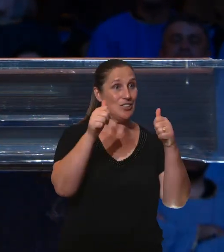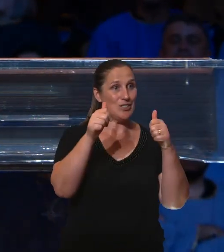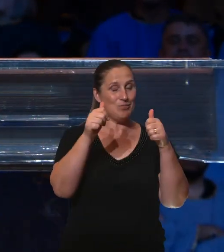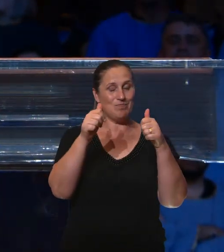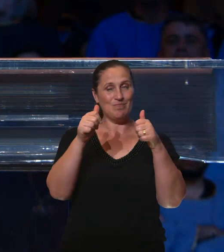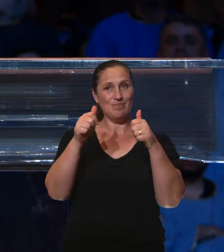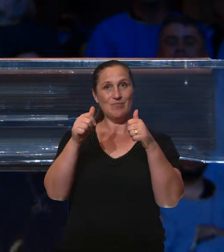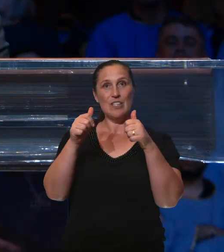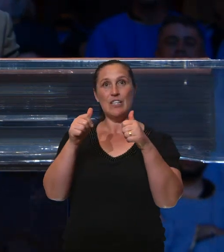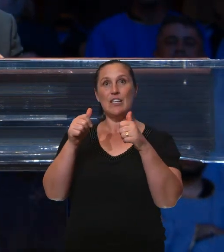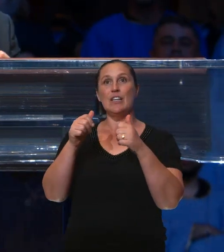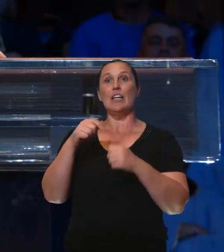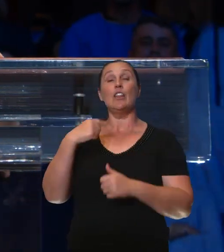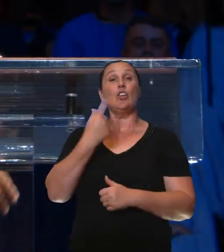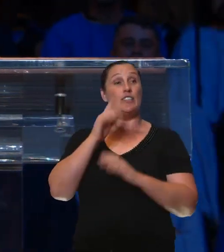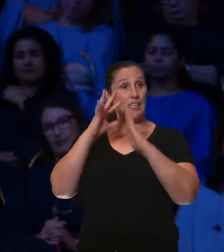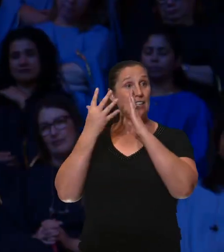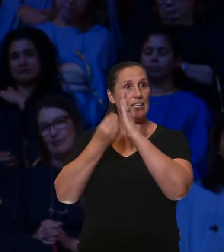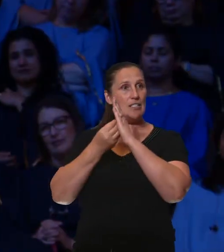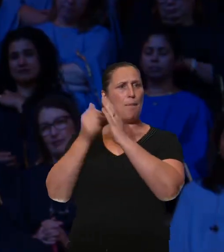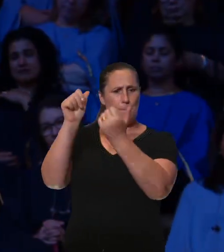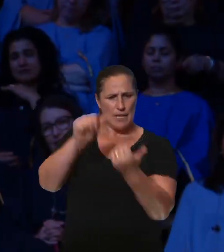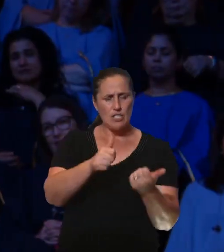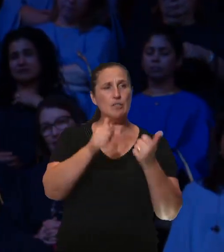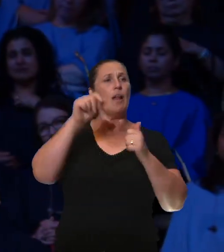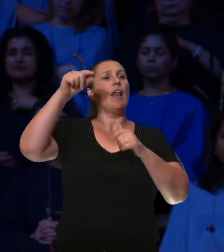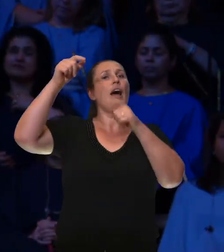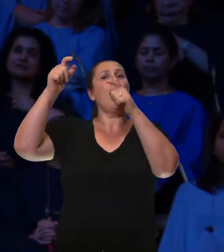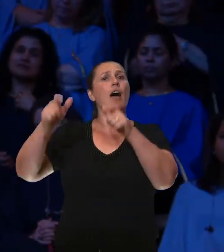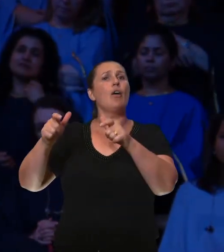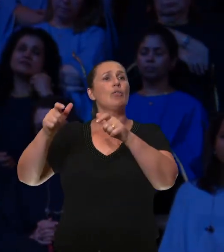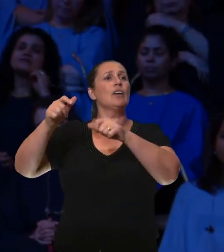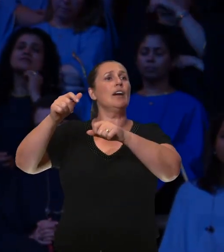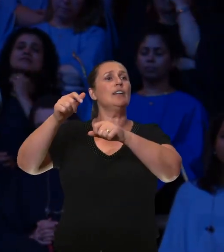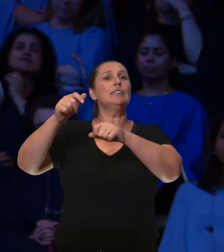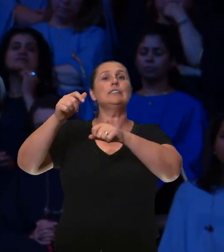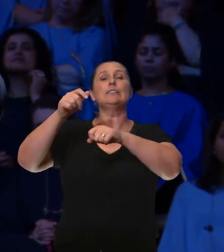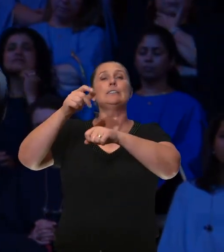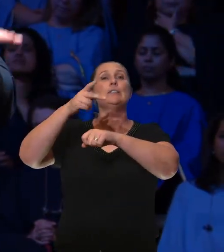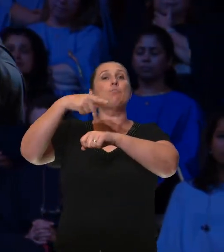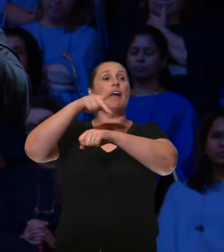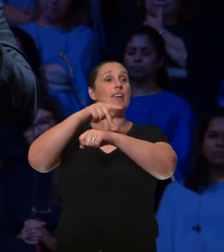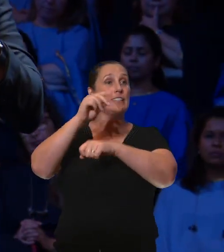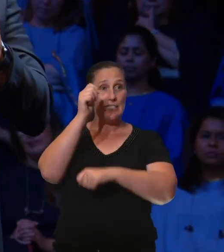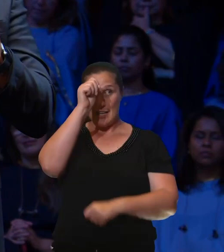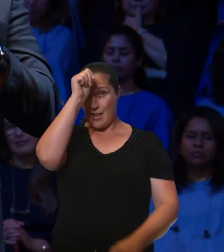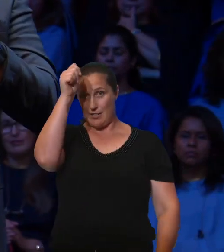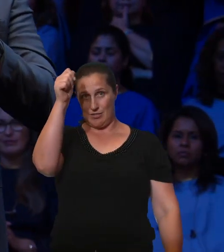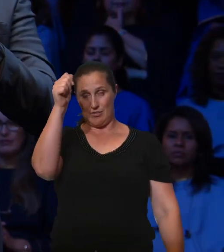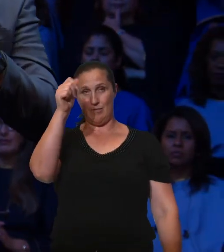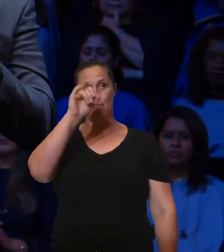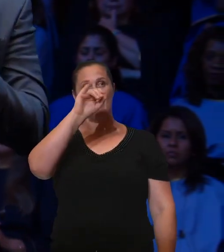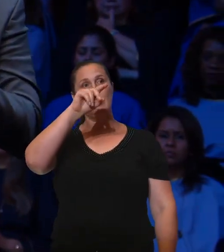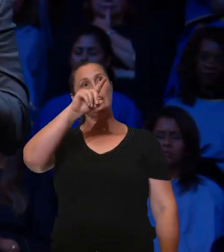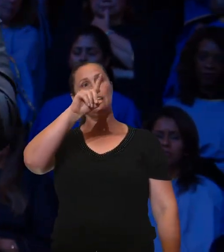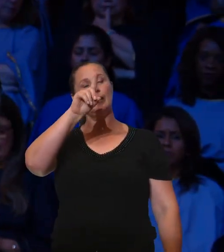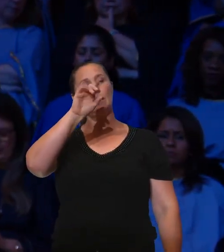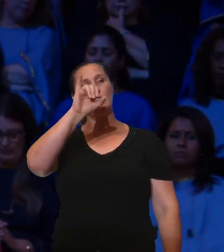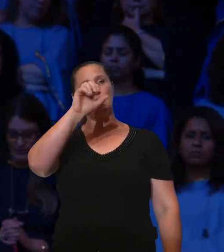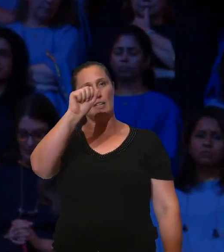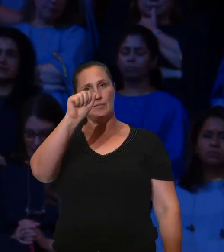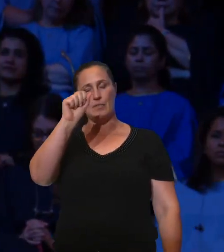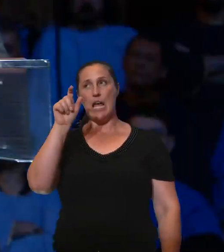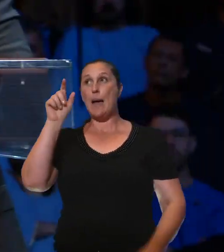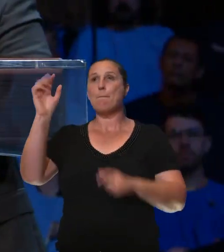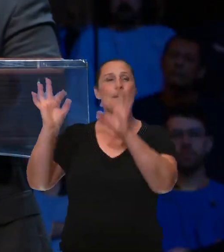que a nossa igreja mais batiza é na Índia. Nós temos uma equipe pastoral muito grande lá, e foi preparado um grande batismo lá, e